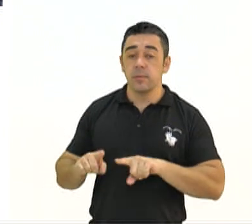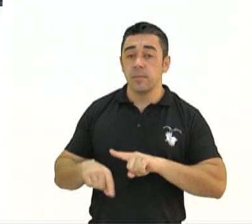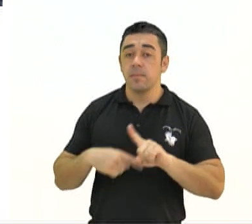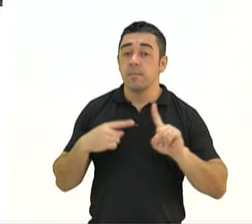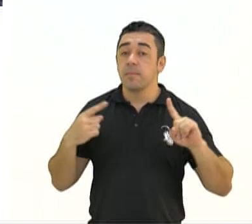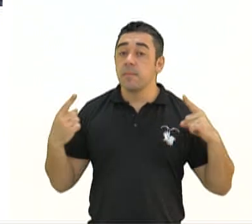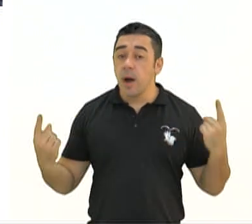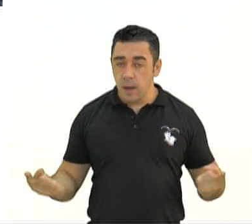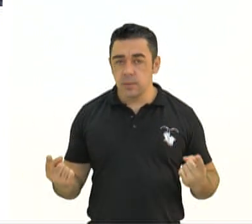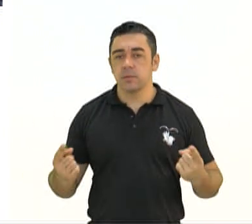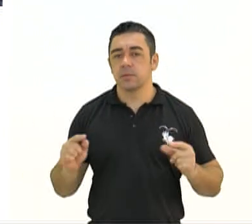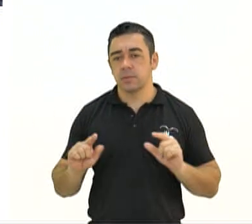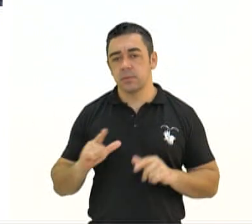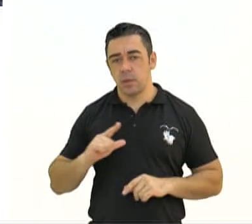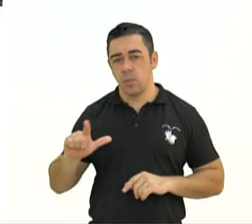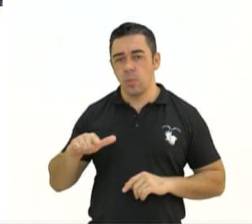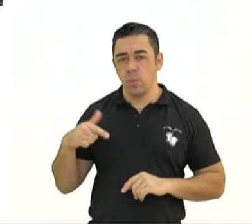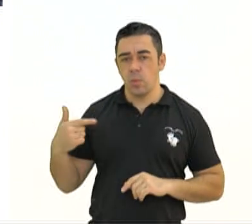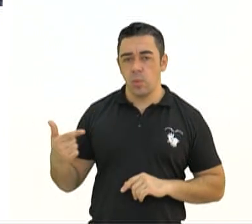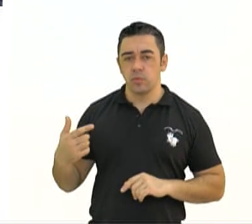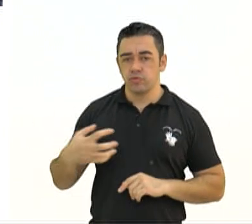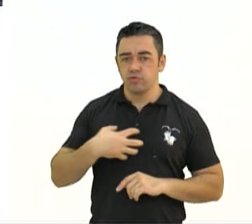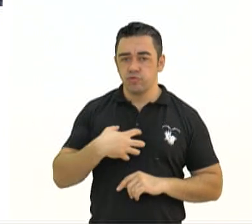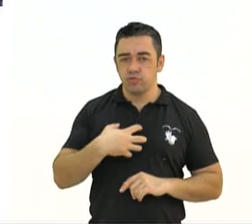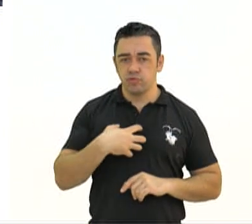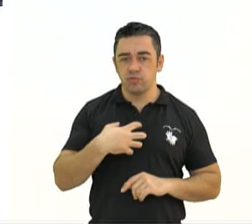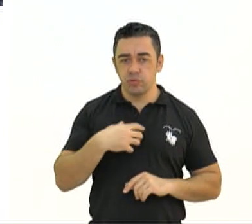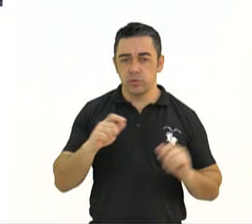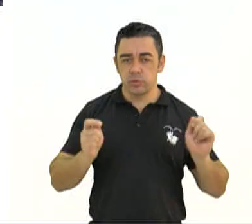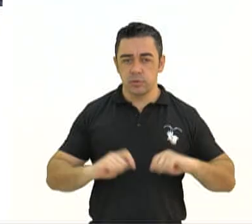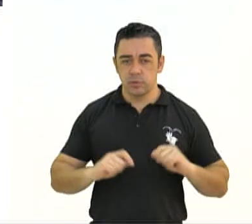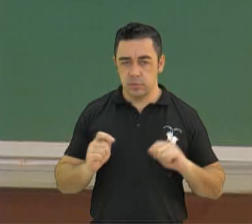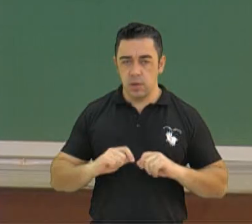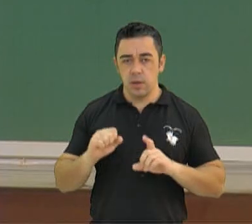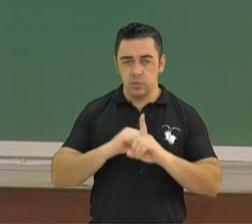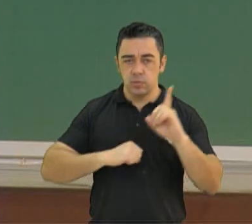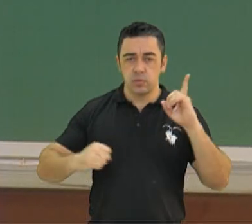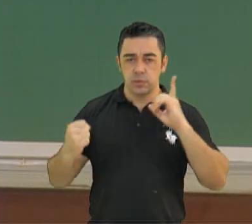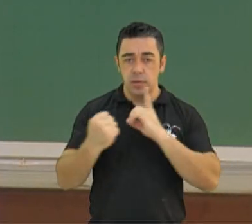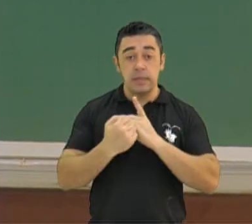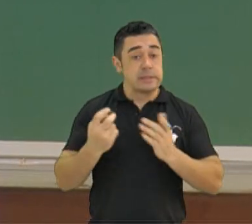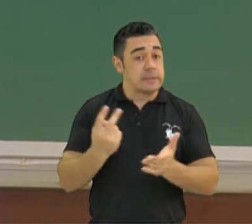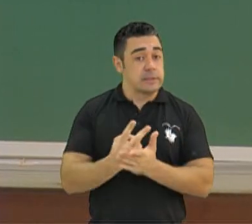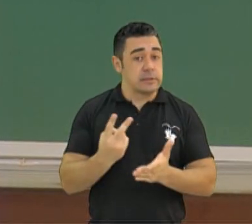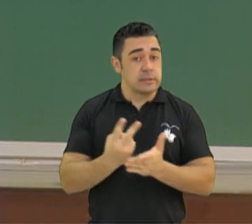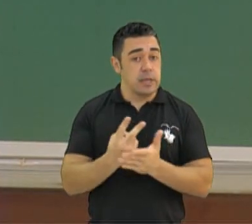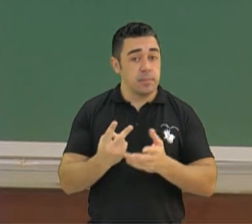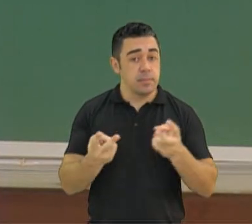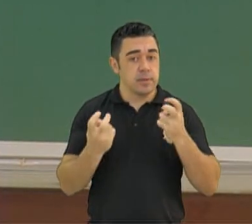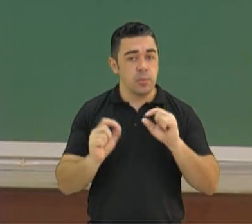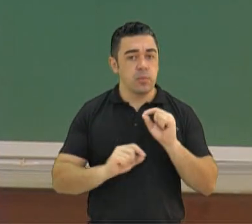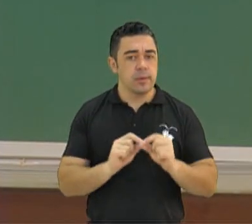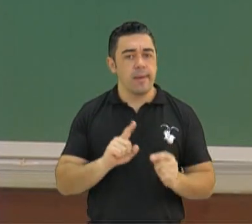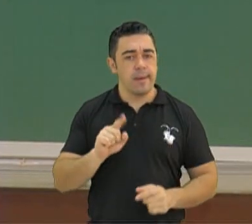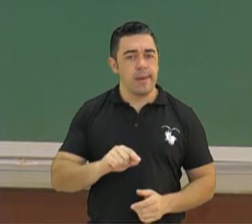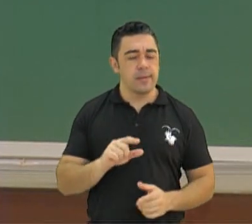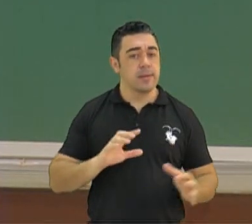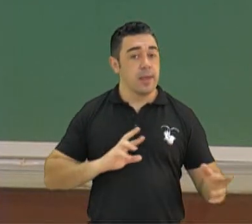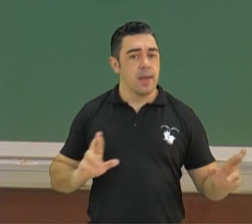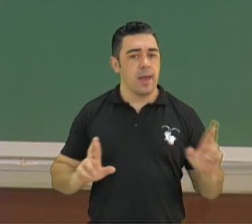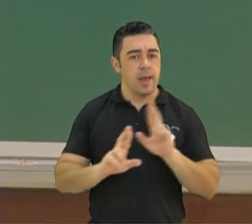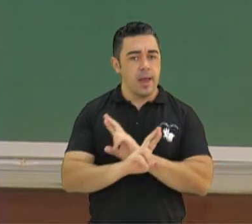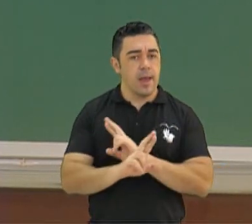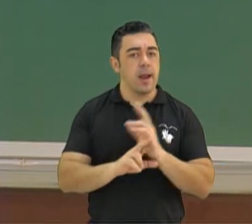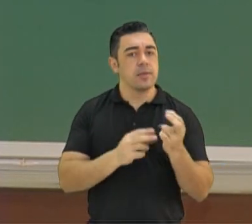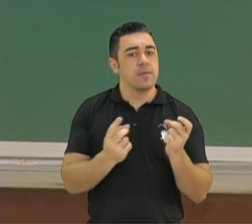também outros meios são possíveis aí na sociedade, sempre permeados pelo consumo. Isso é importante que